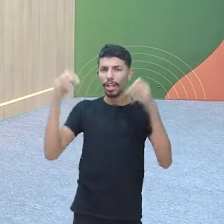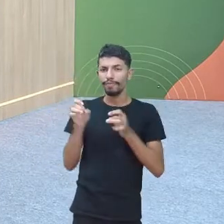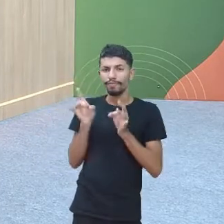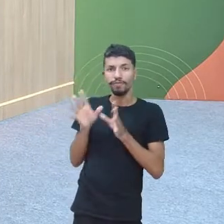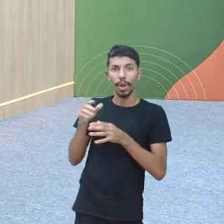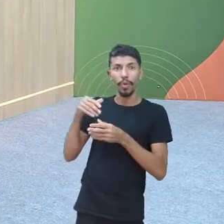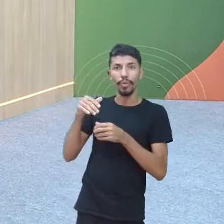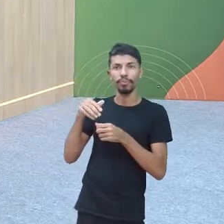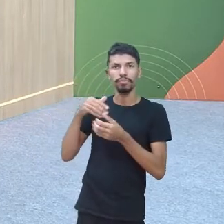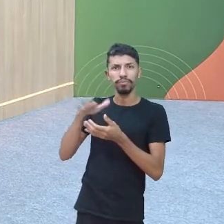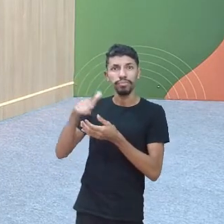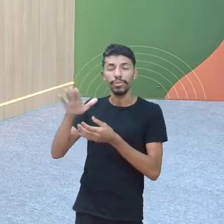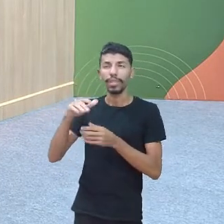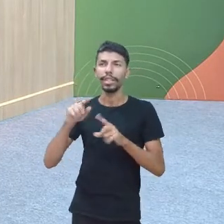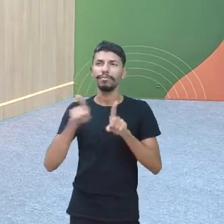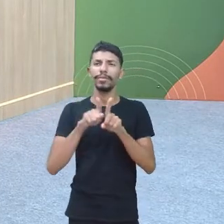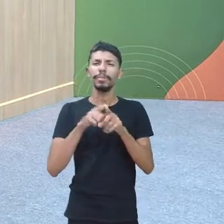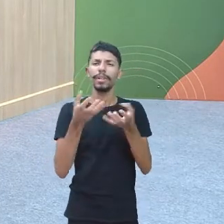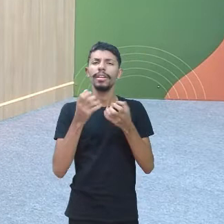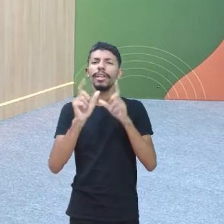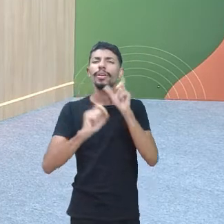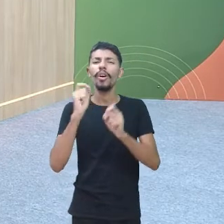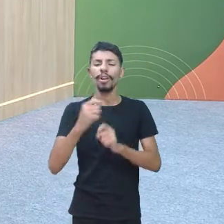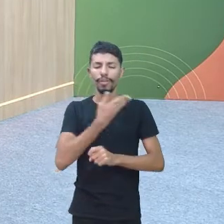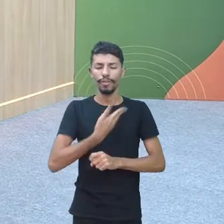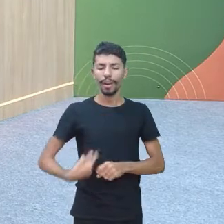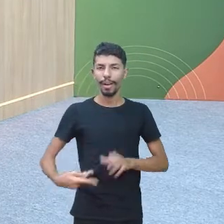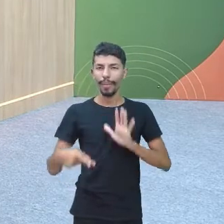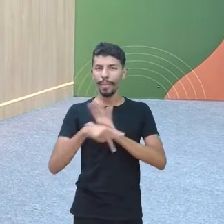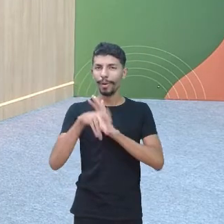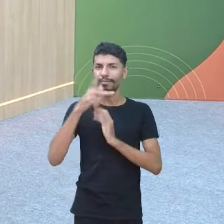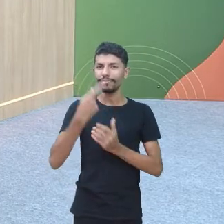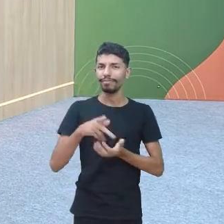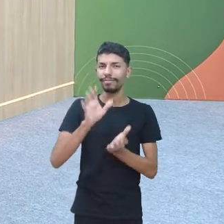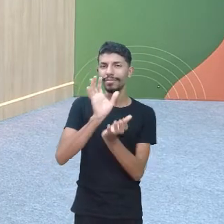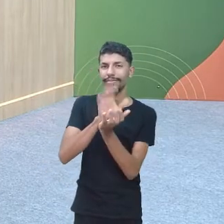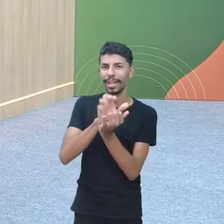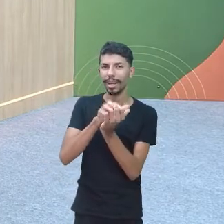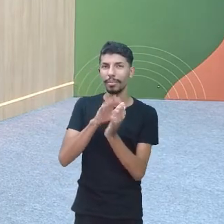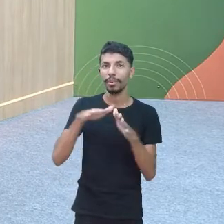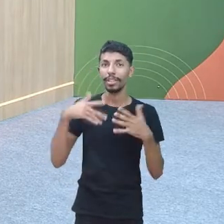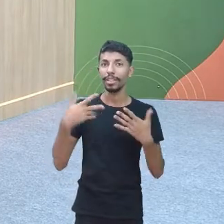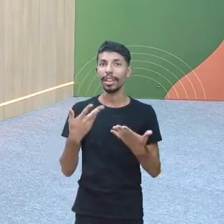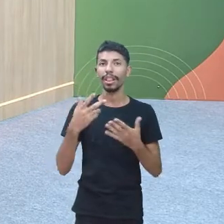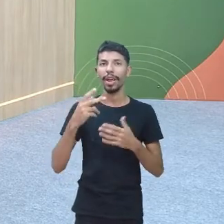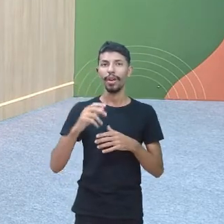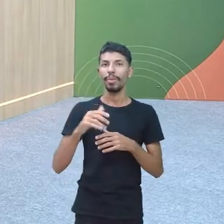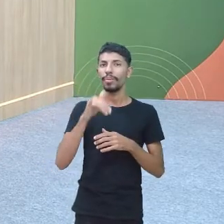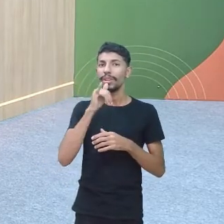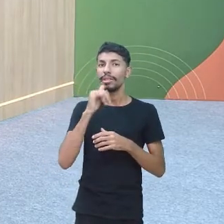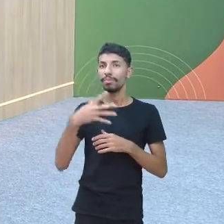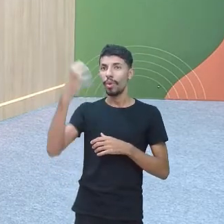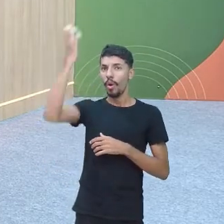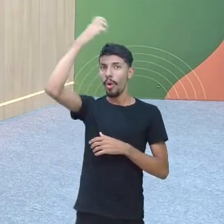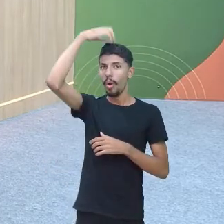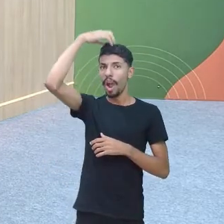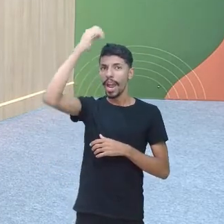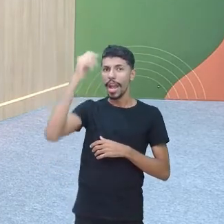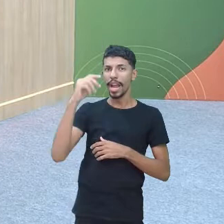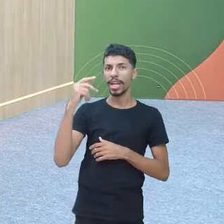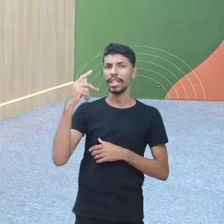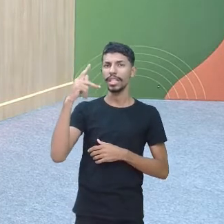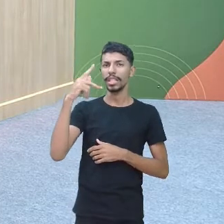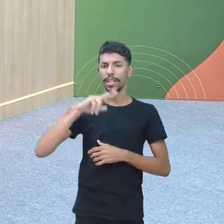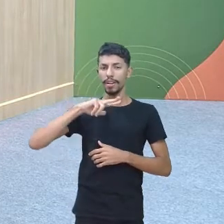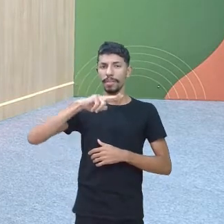um governador pernambucano, claro, e aí a coroa portuguesa, ele não fez isso. Colocou um cara que